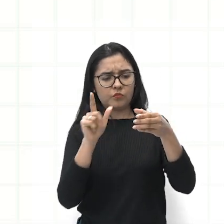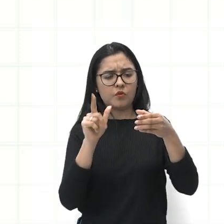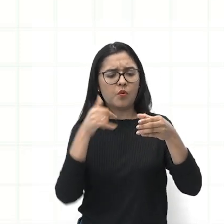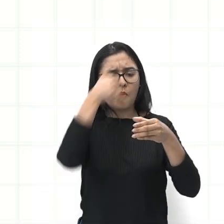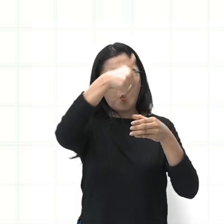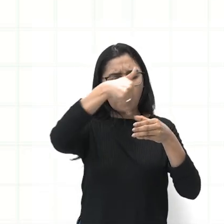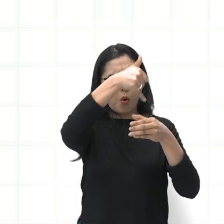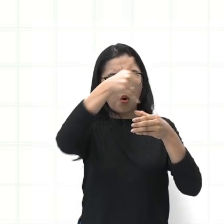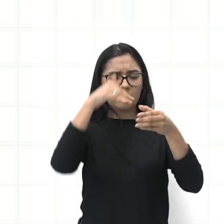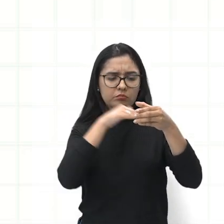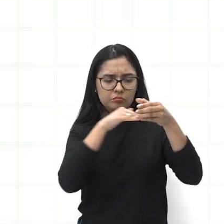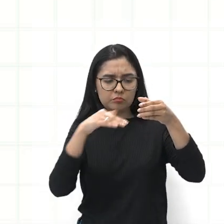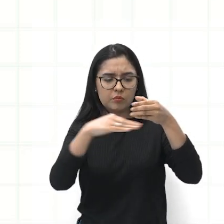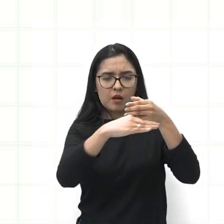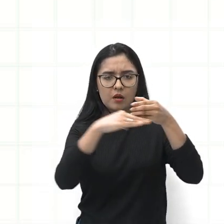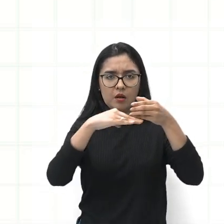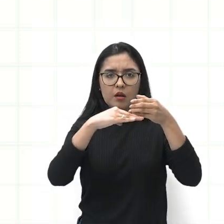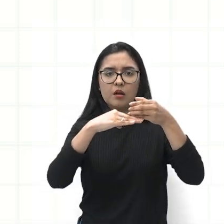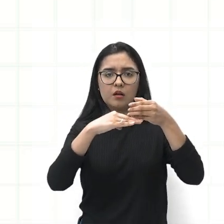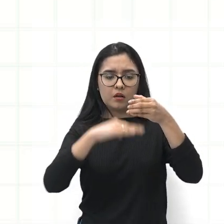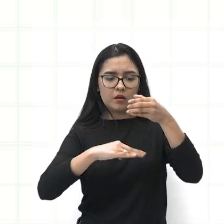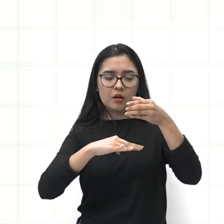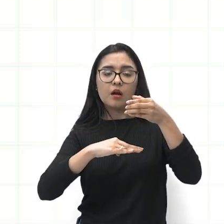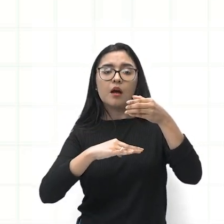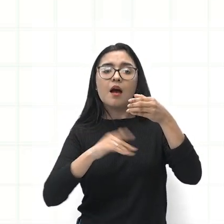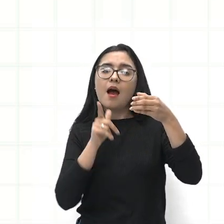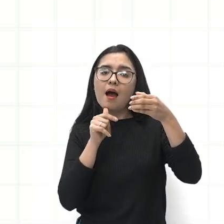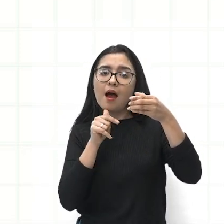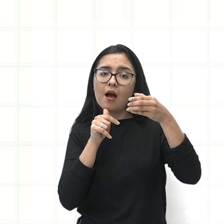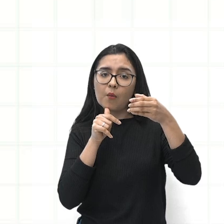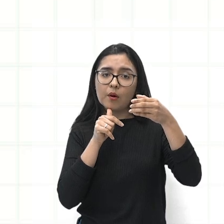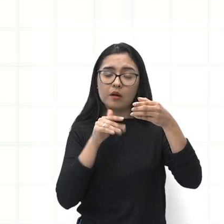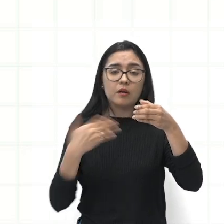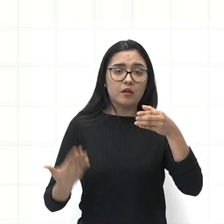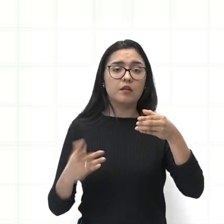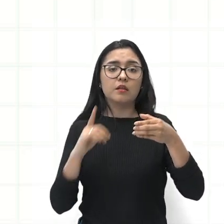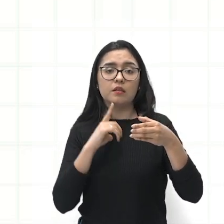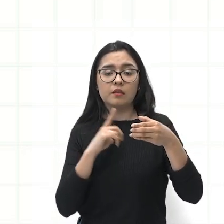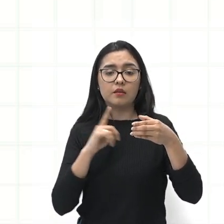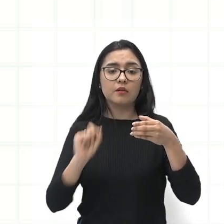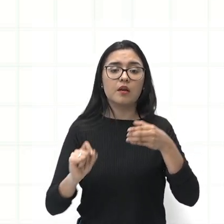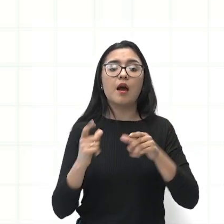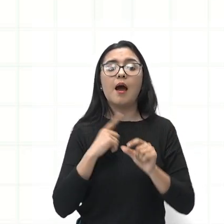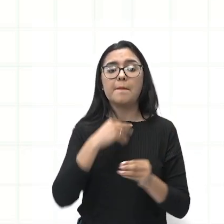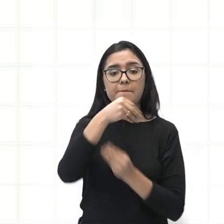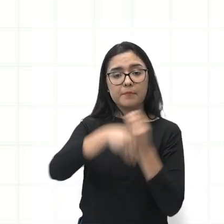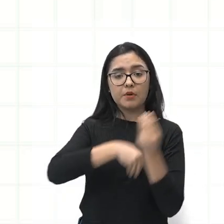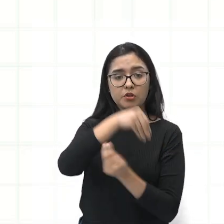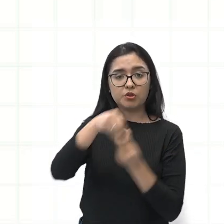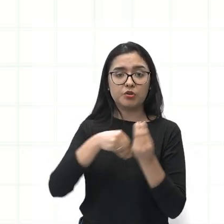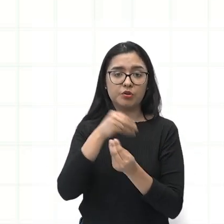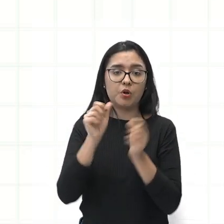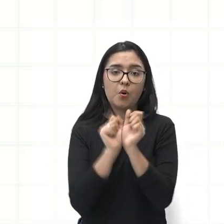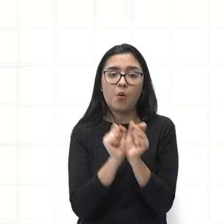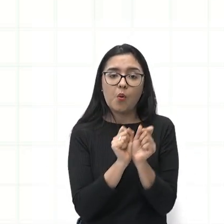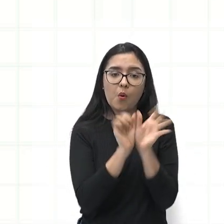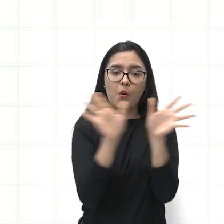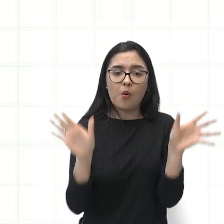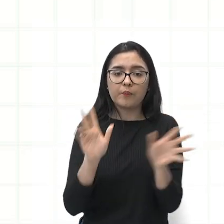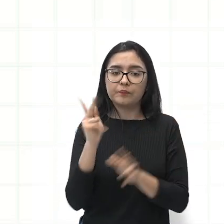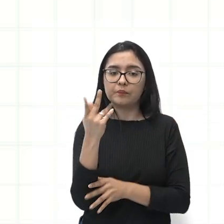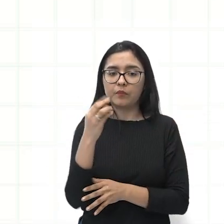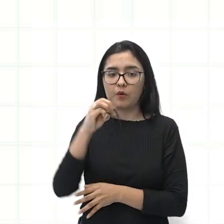as fases, certo? E a mistura é homogênea, homo